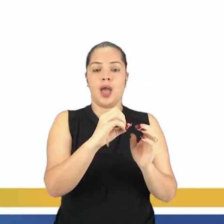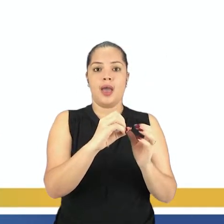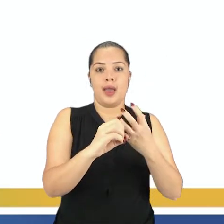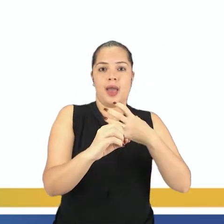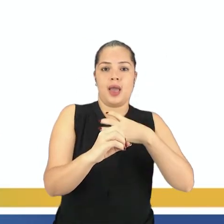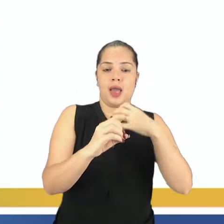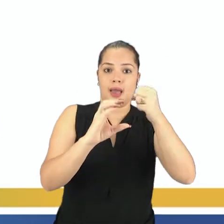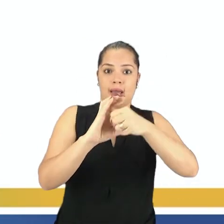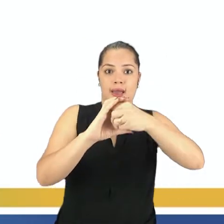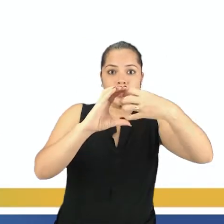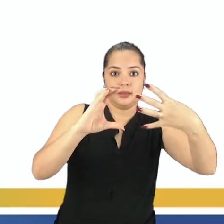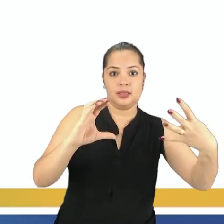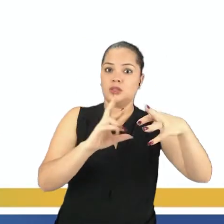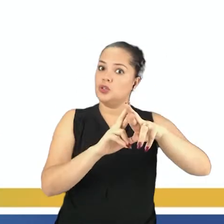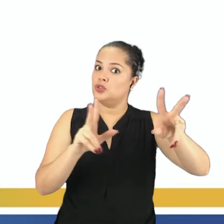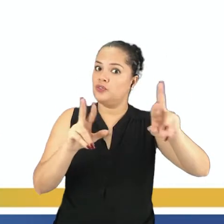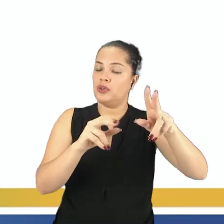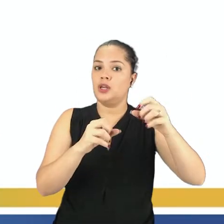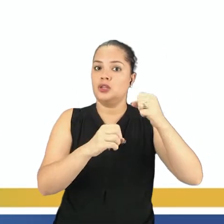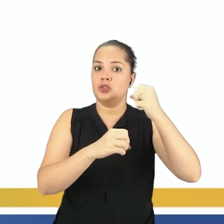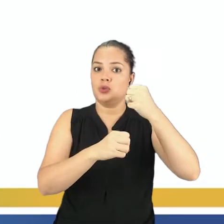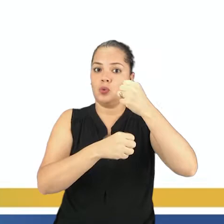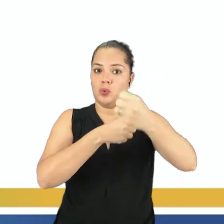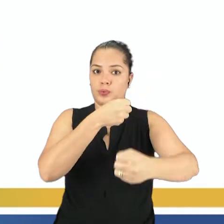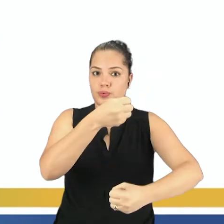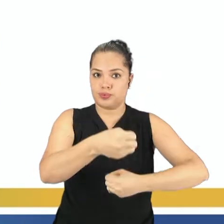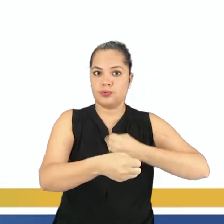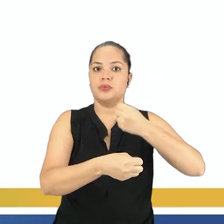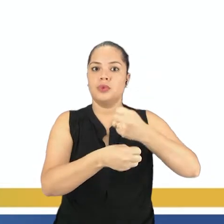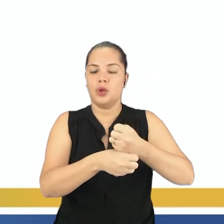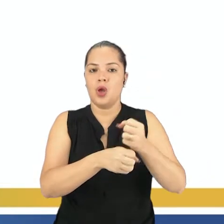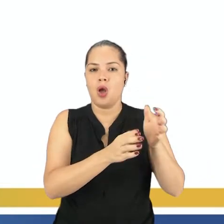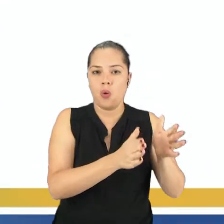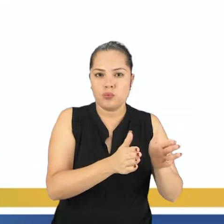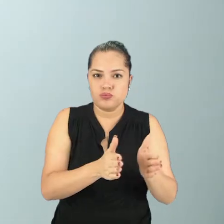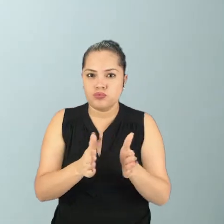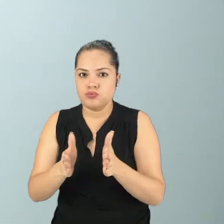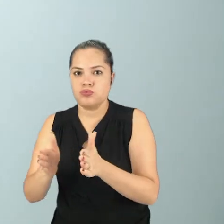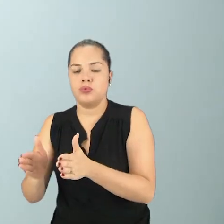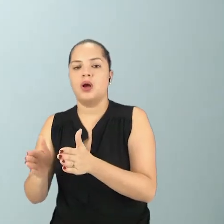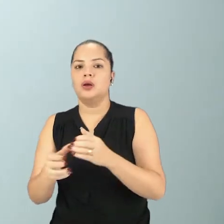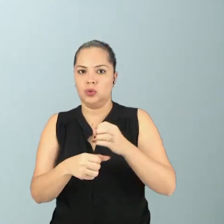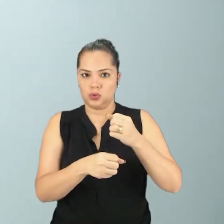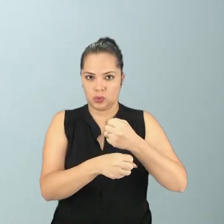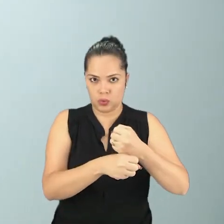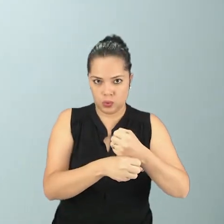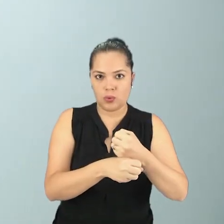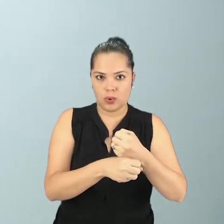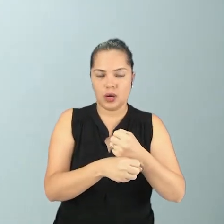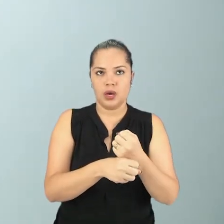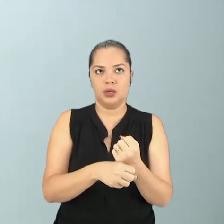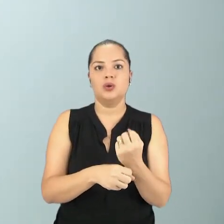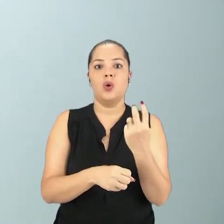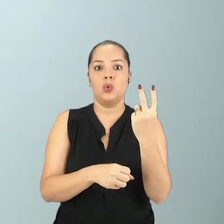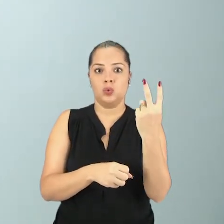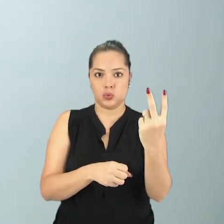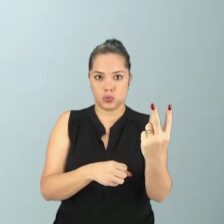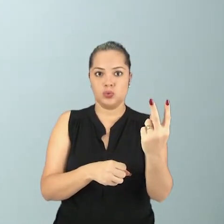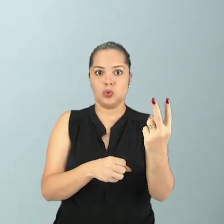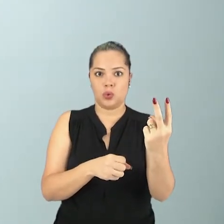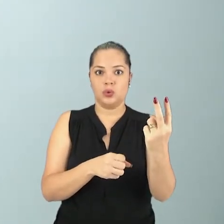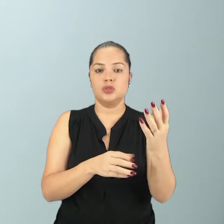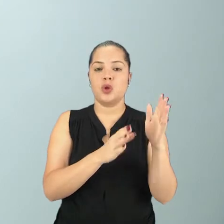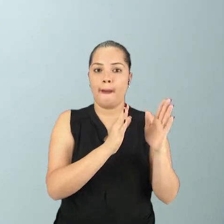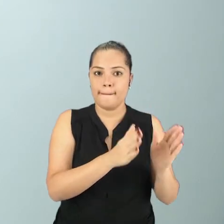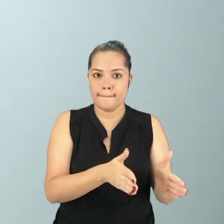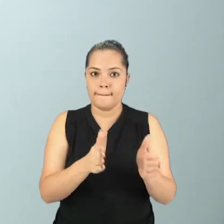a fenômenos climáticos e ao comportamento da vegetação. Então, esses dois movimentos, né, o solstício e o equinócio, movimentos não, momentos,